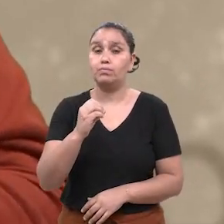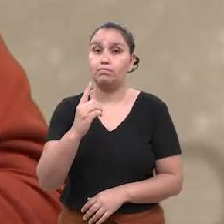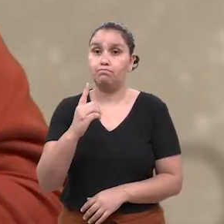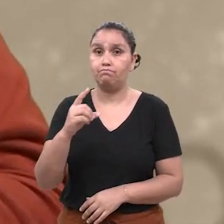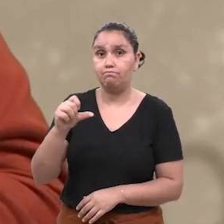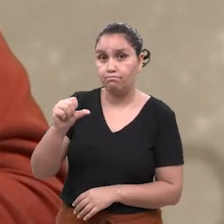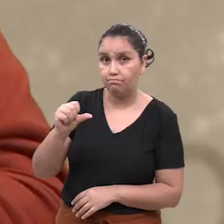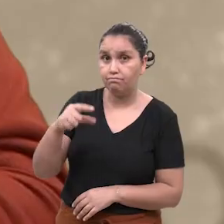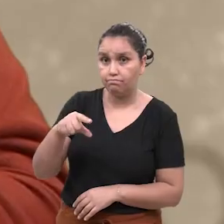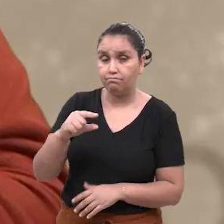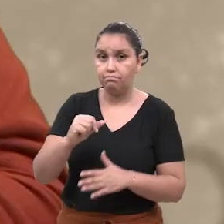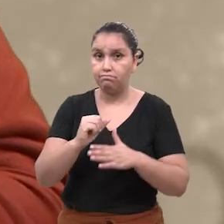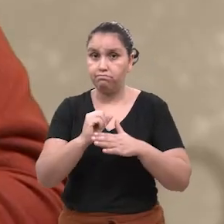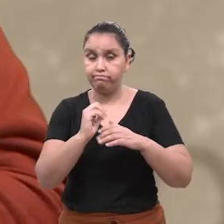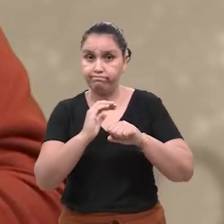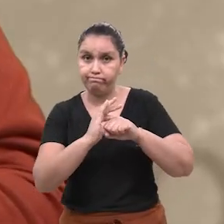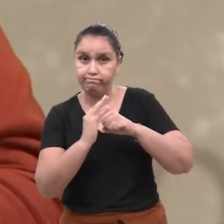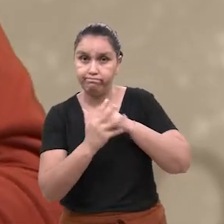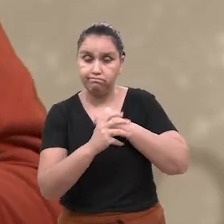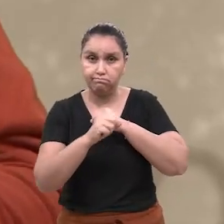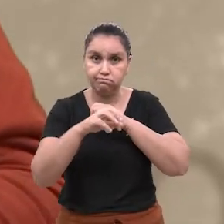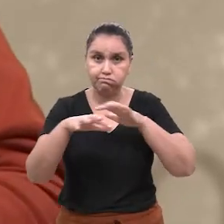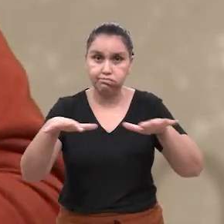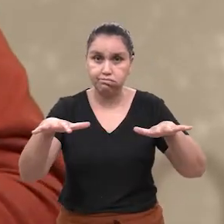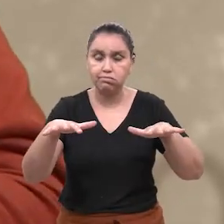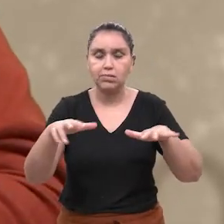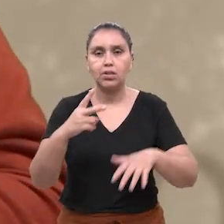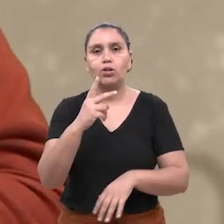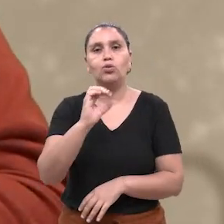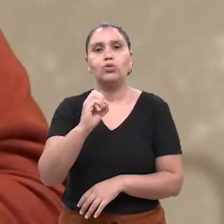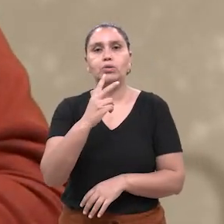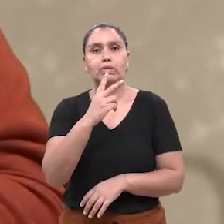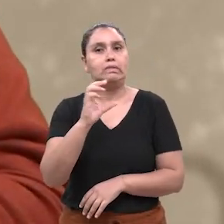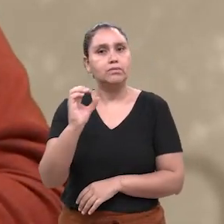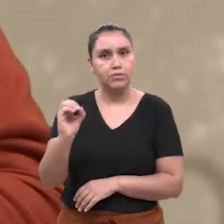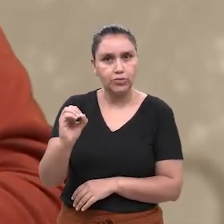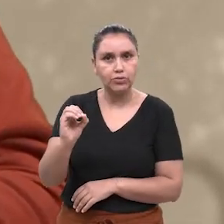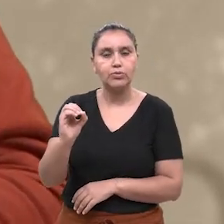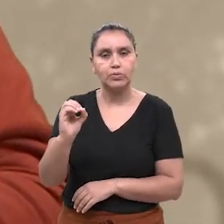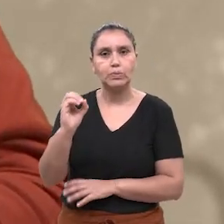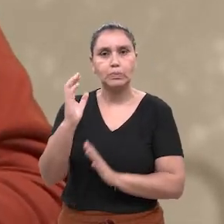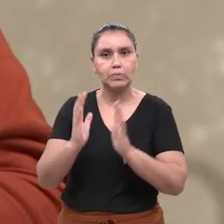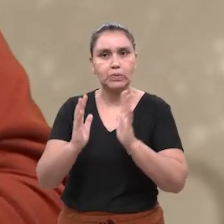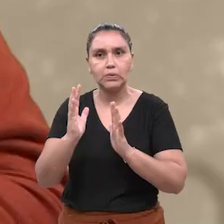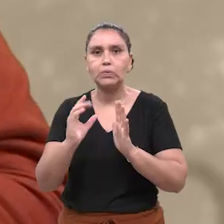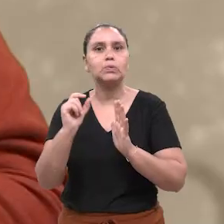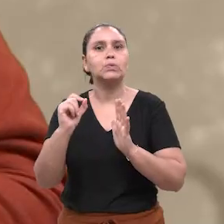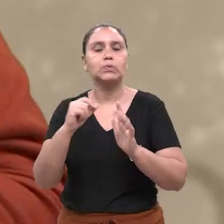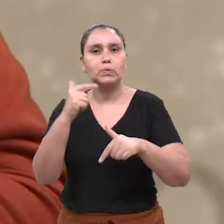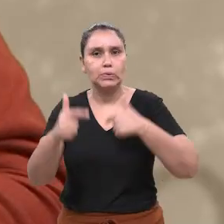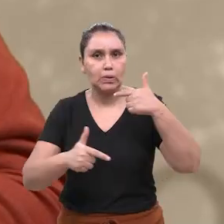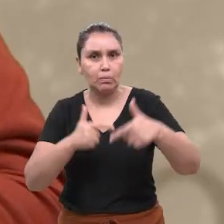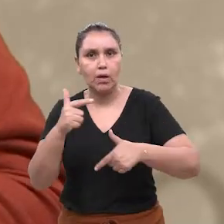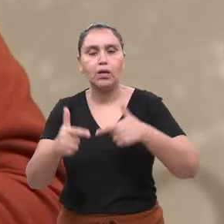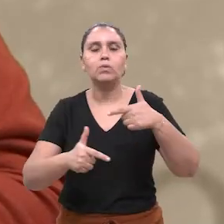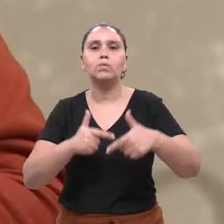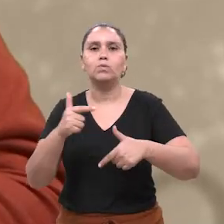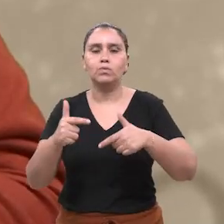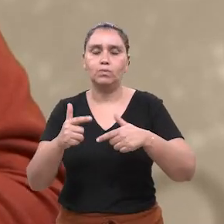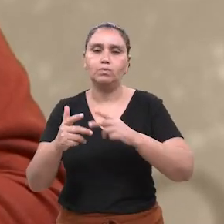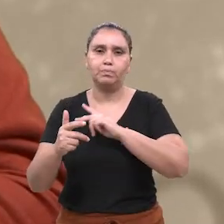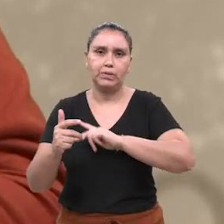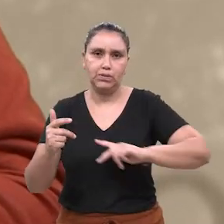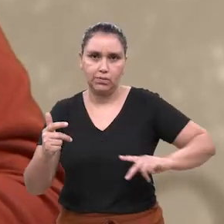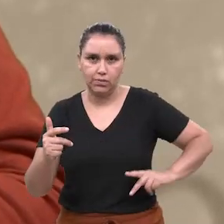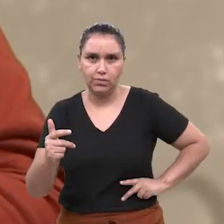do Covid-19, e em 2020, no momento em que assumimos o Legislativo da cidade de